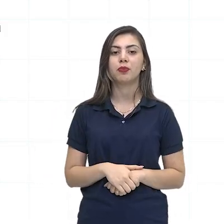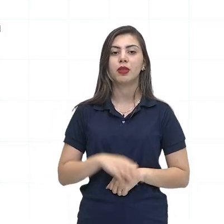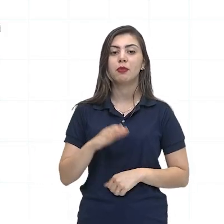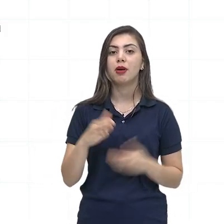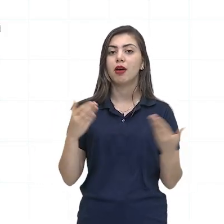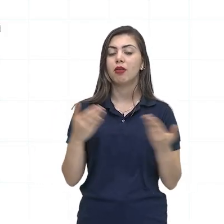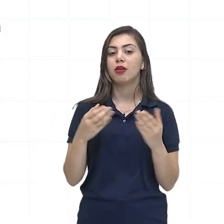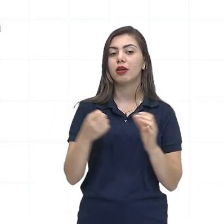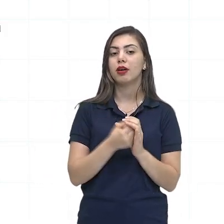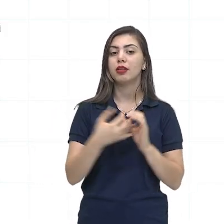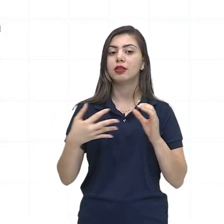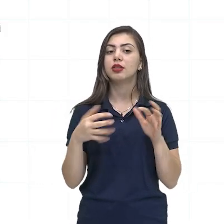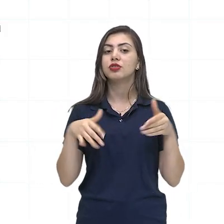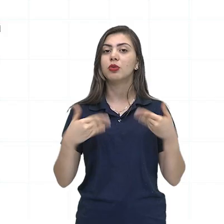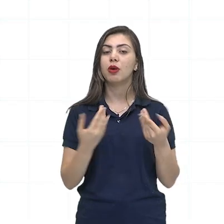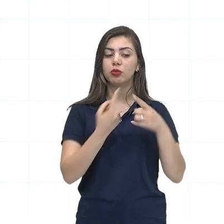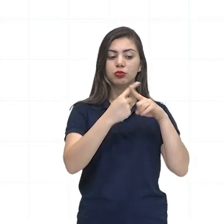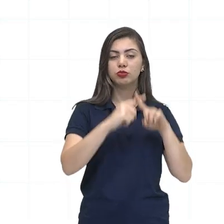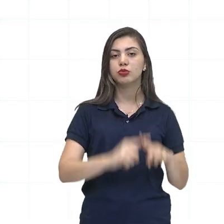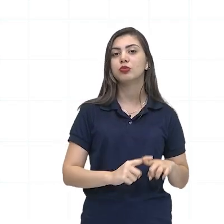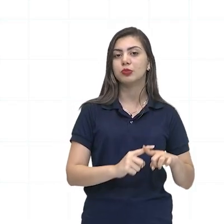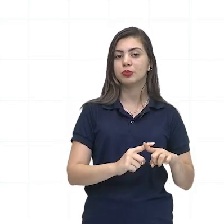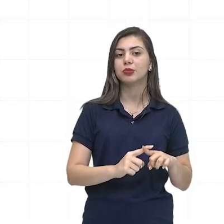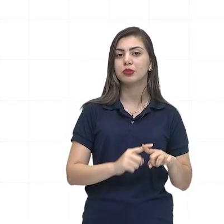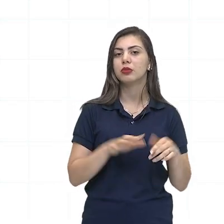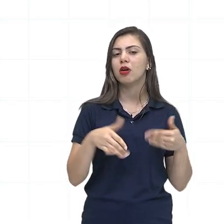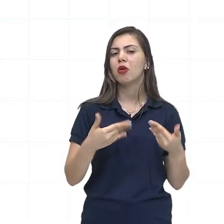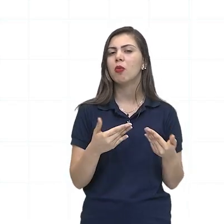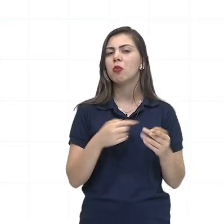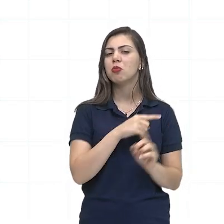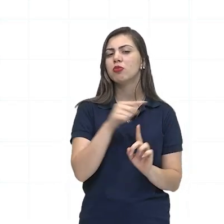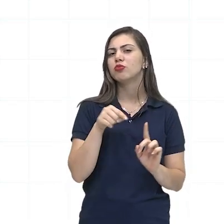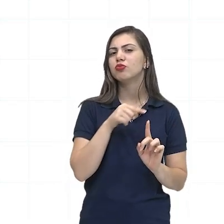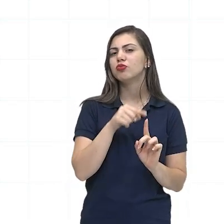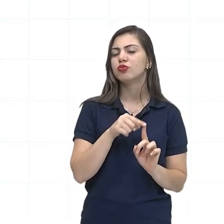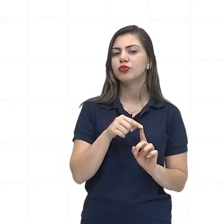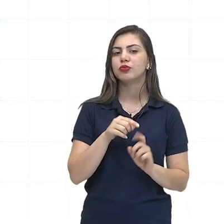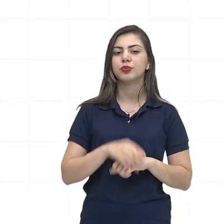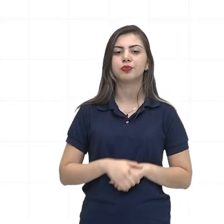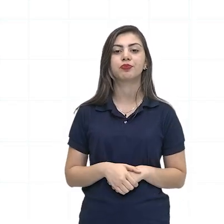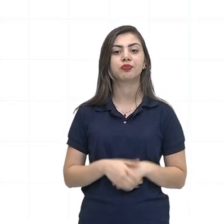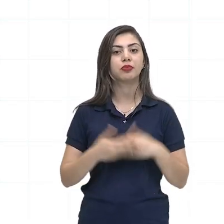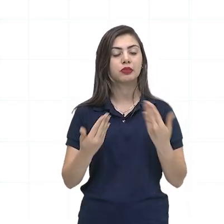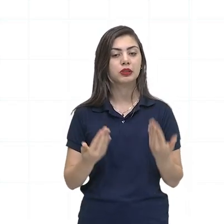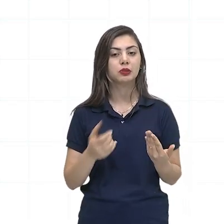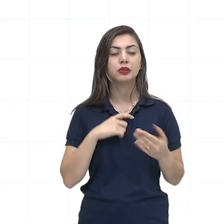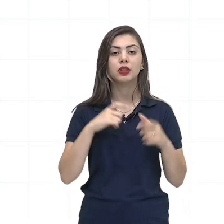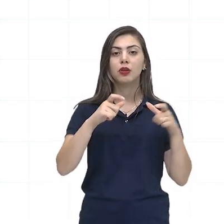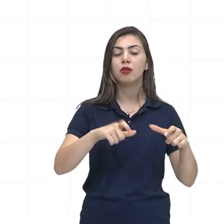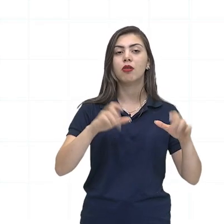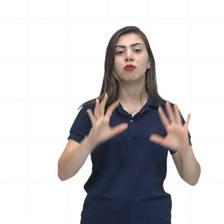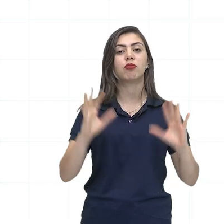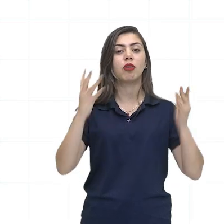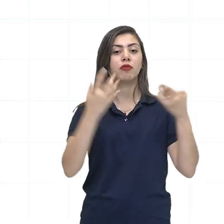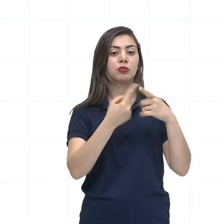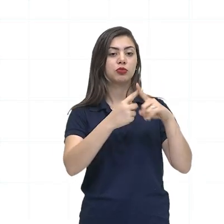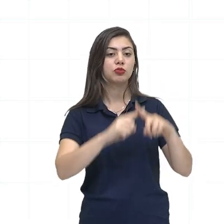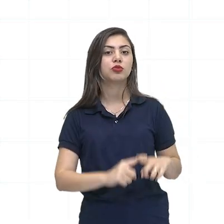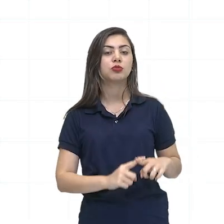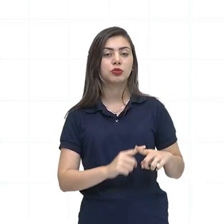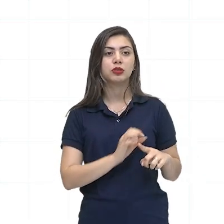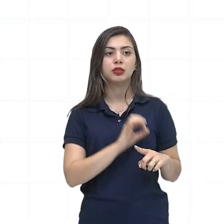de cada uma delas, começando pela ginástica competitiva. Esse tipo de ginástica está presente em